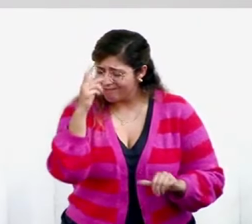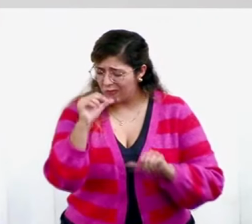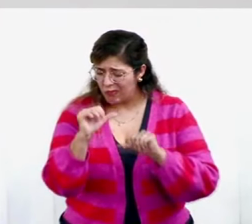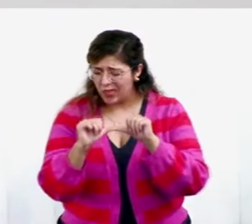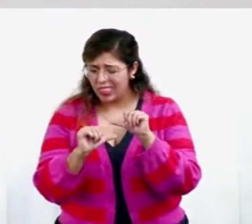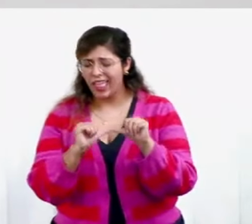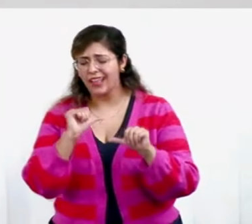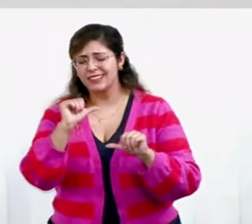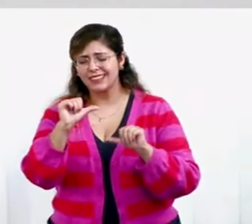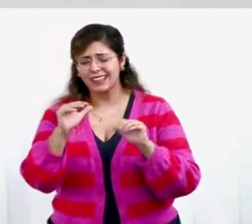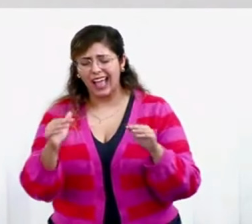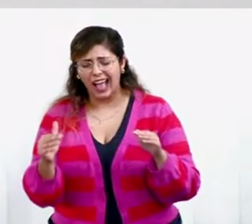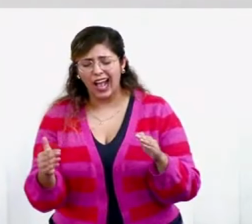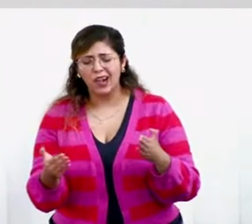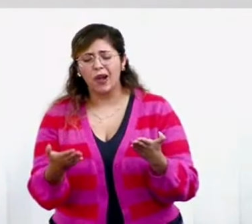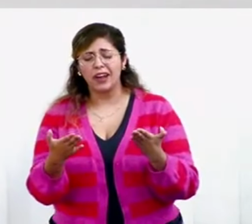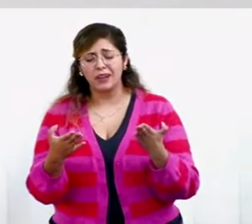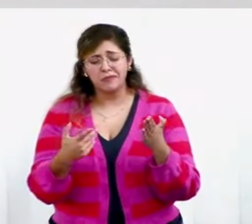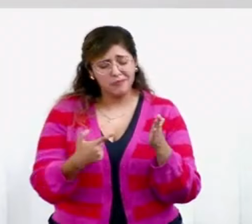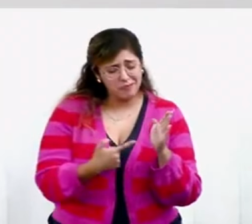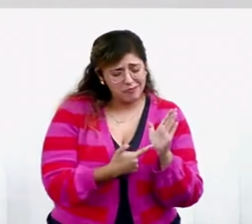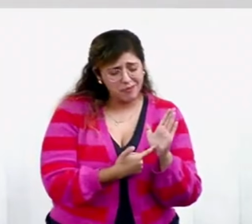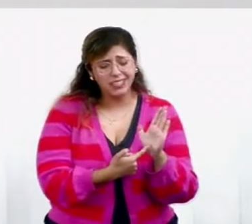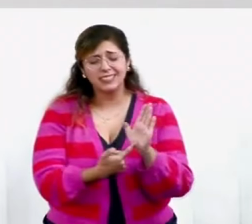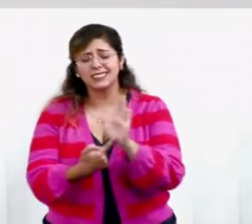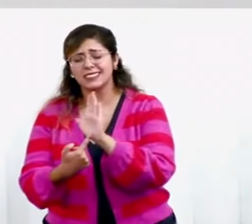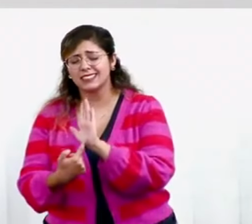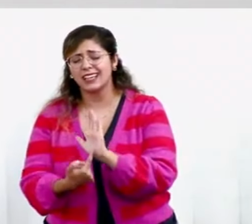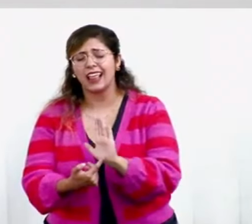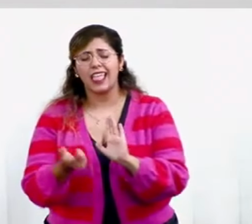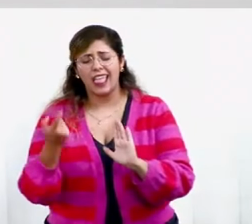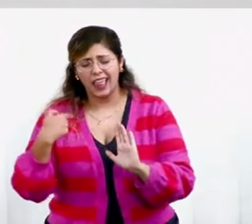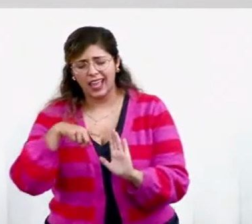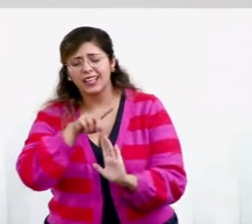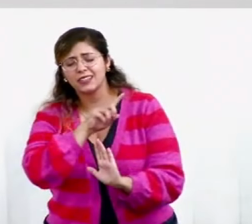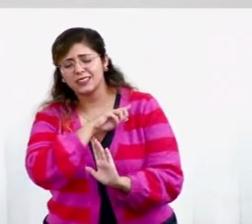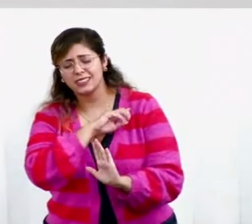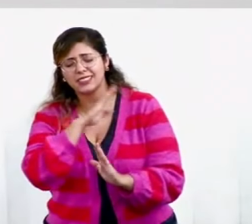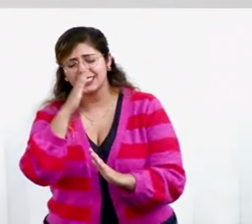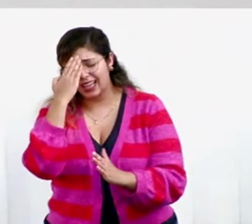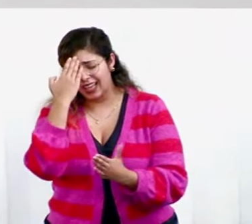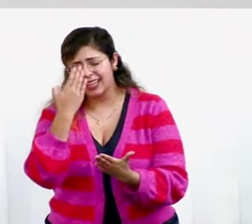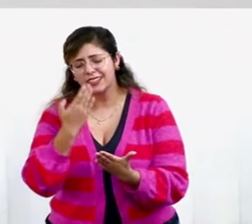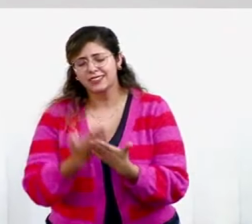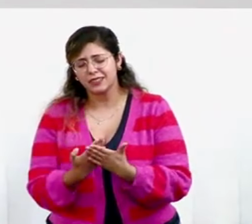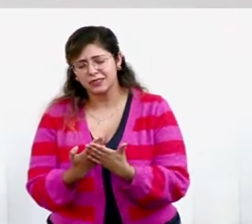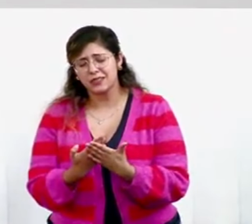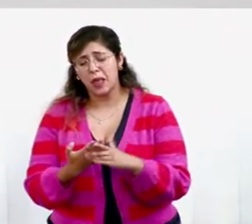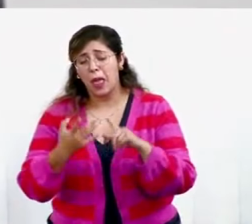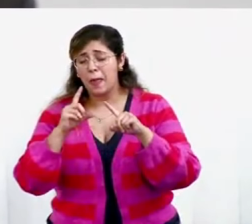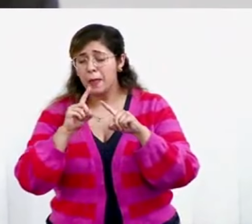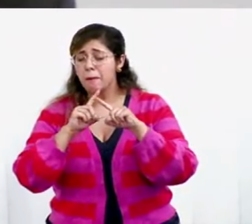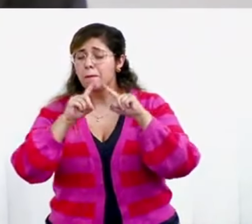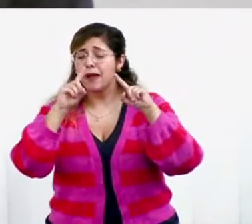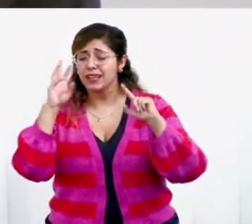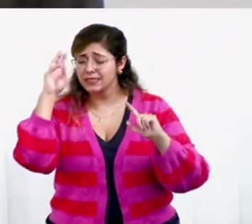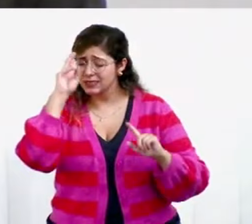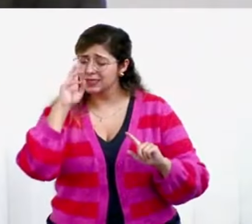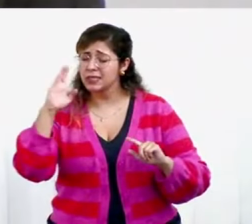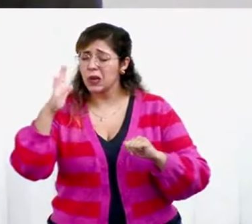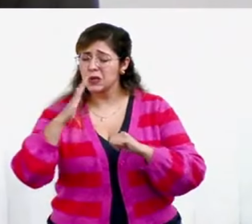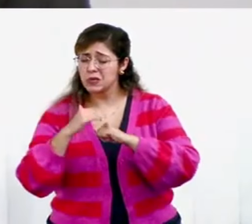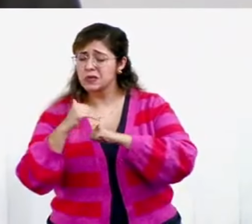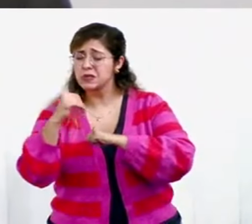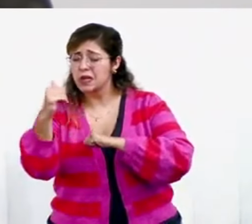Aquele mistério foi revelado. Nós sabemos quem é Cristo. Mas o Senhor nos chama,